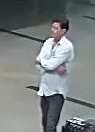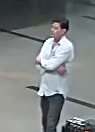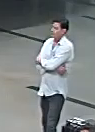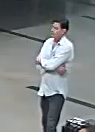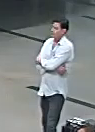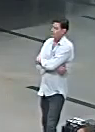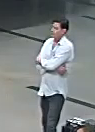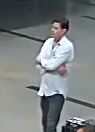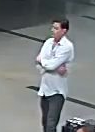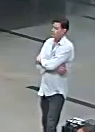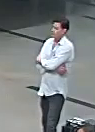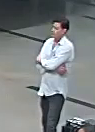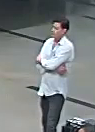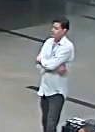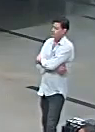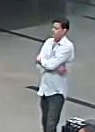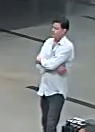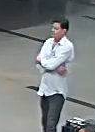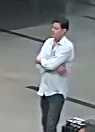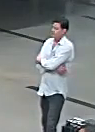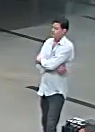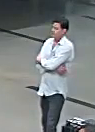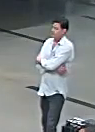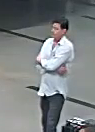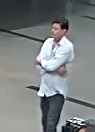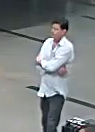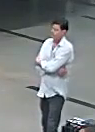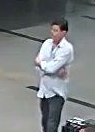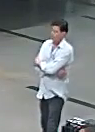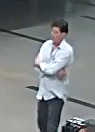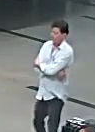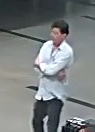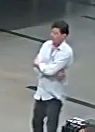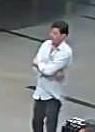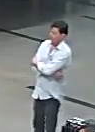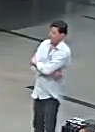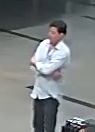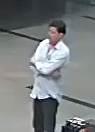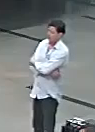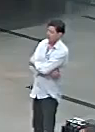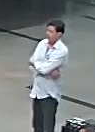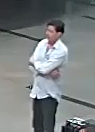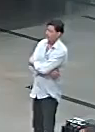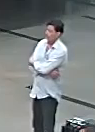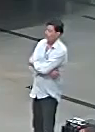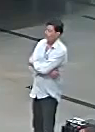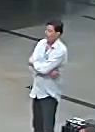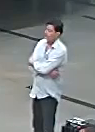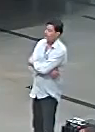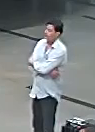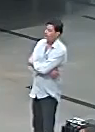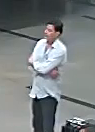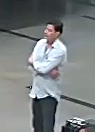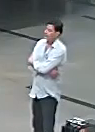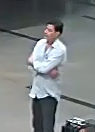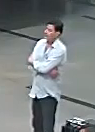aqui nessa audiência senhor presidente e também Betão Deputado é uma